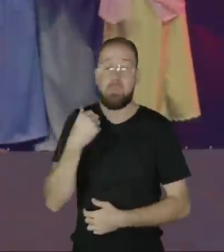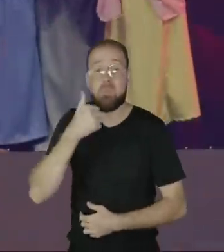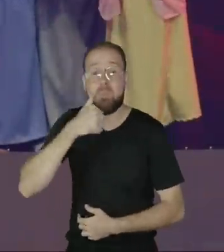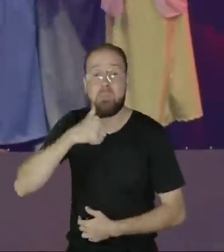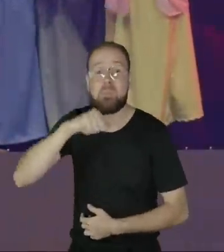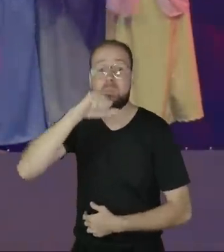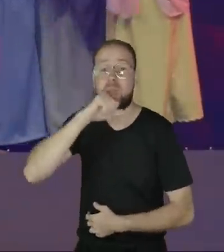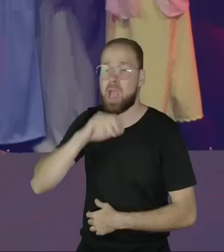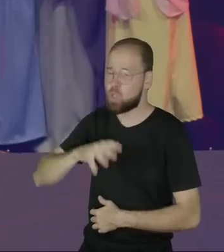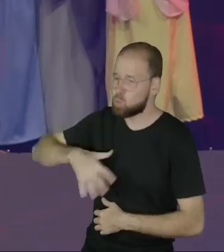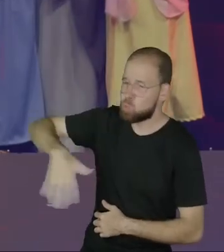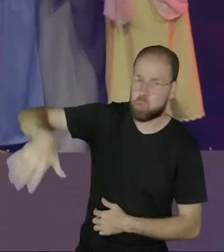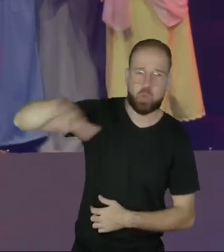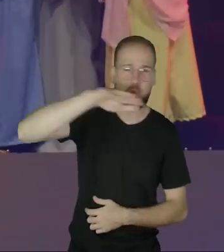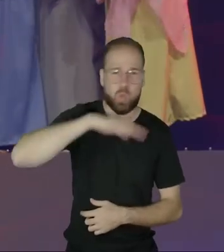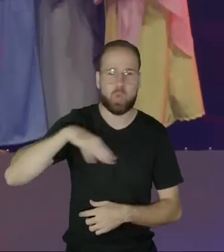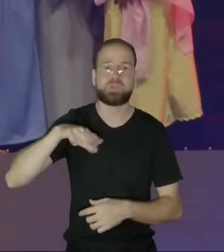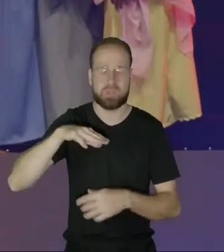nós.